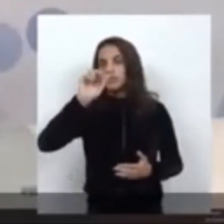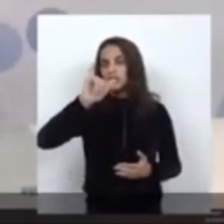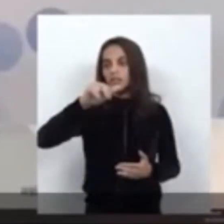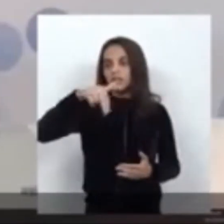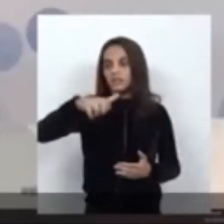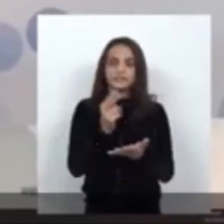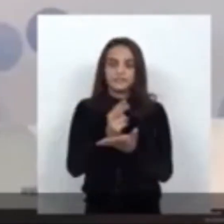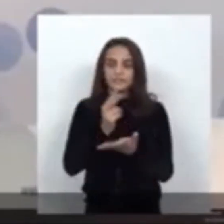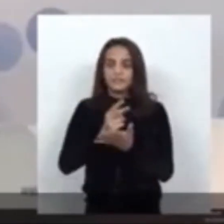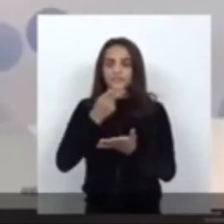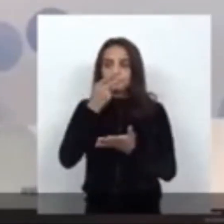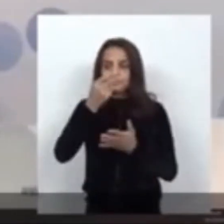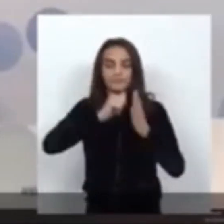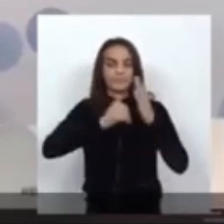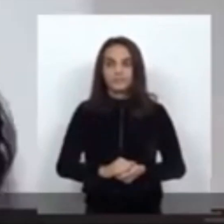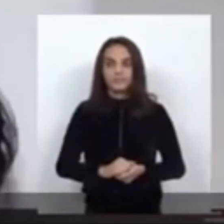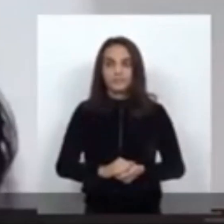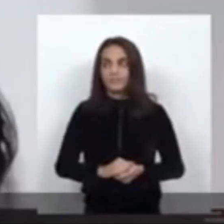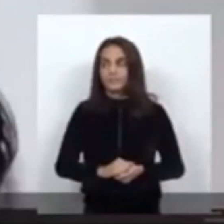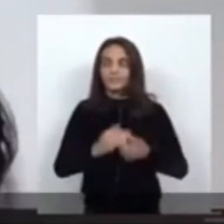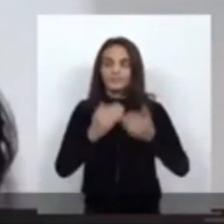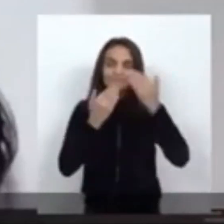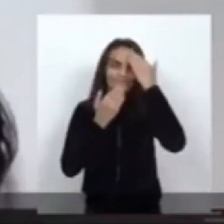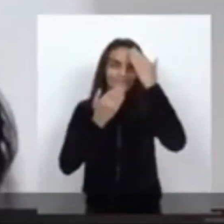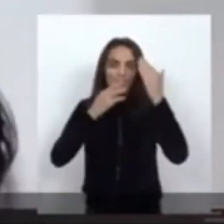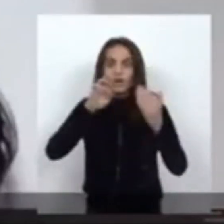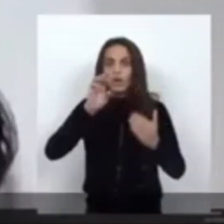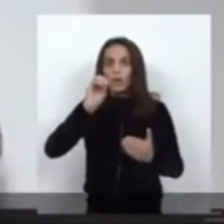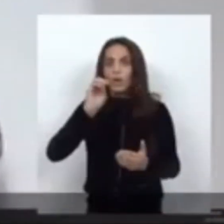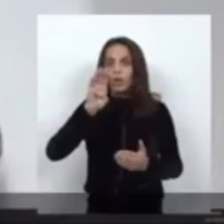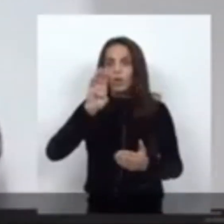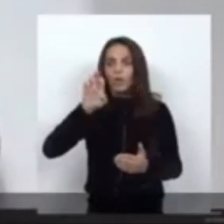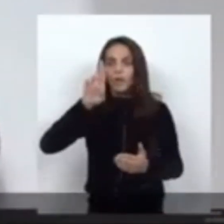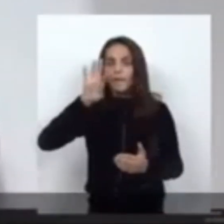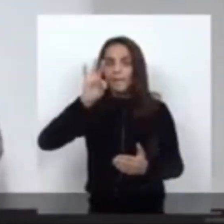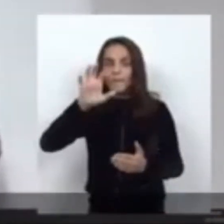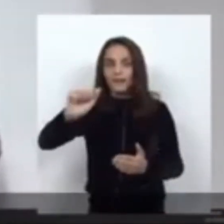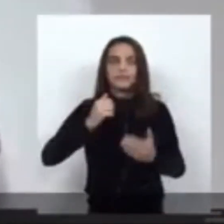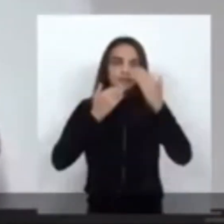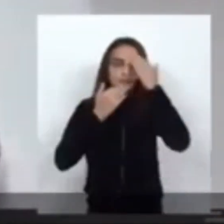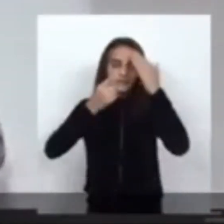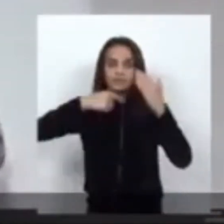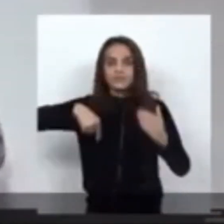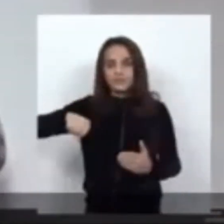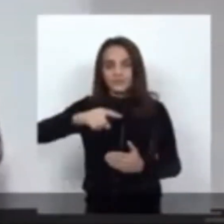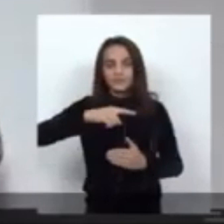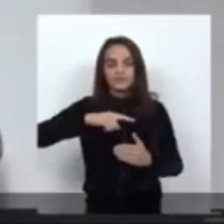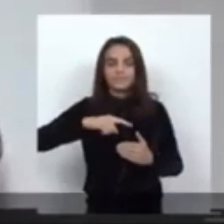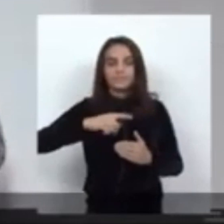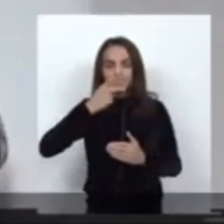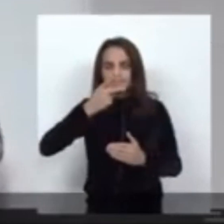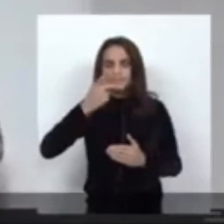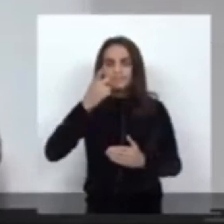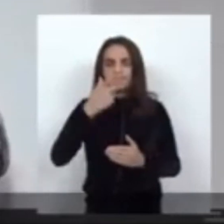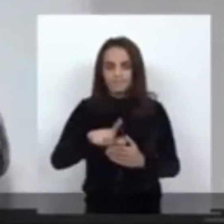pouquinho sobre o processo avaliativo com vocês. Obrigada, Roberta. É sempre bastante importante aqui a gente reforçar, né, os